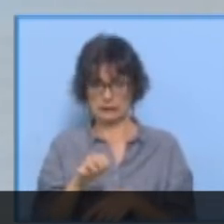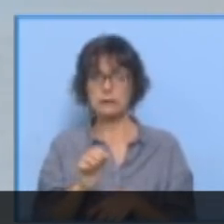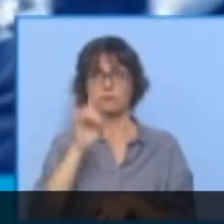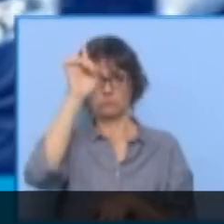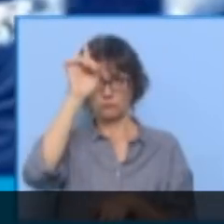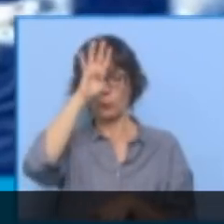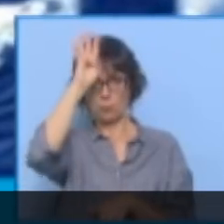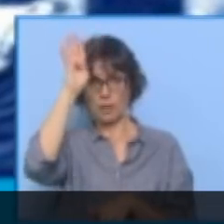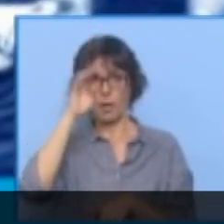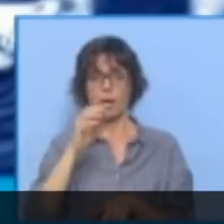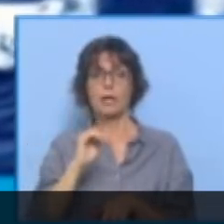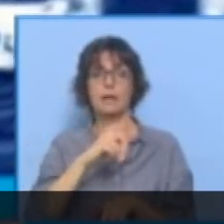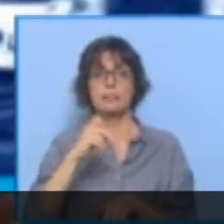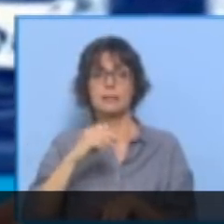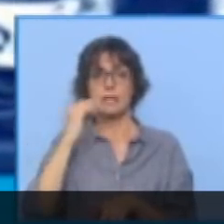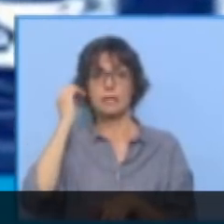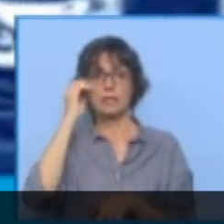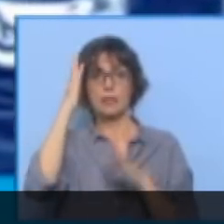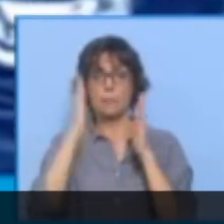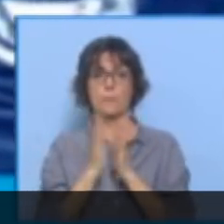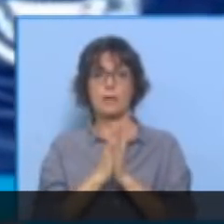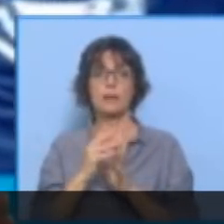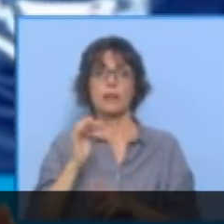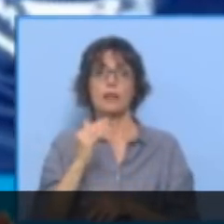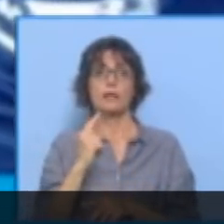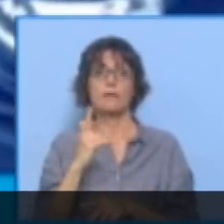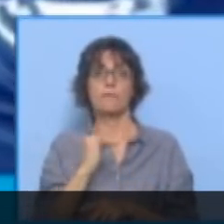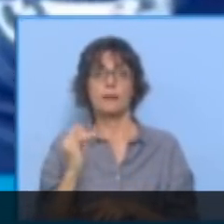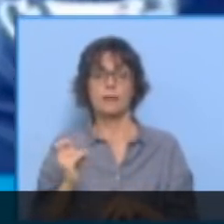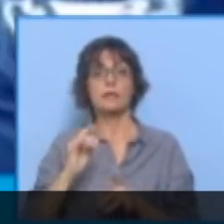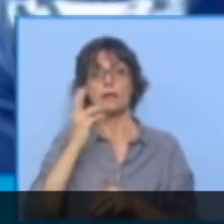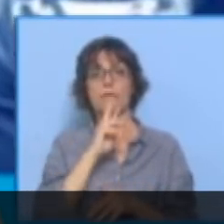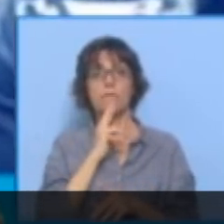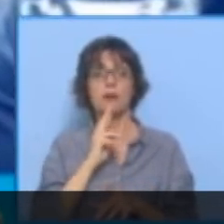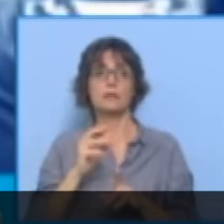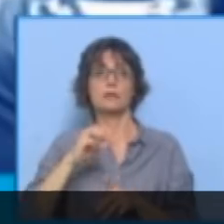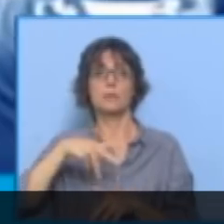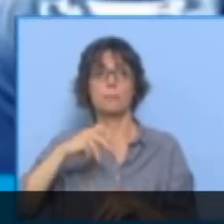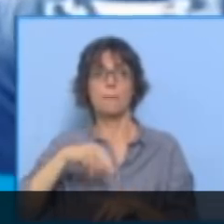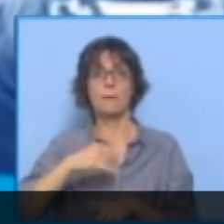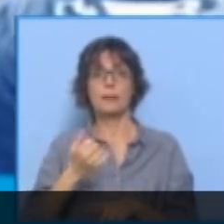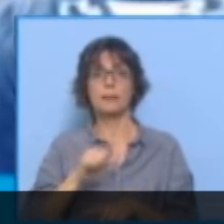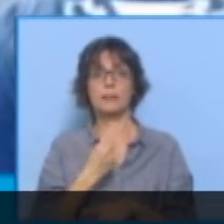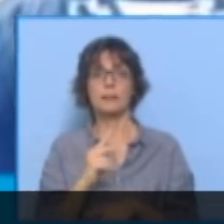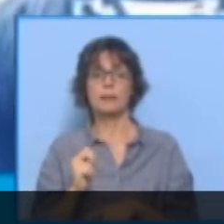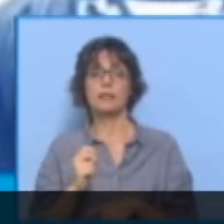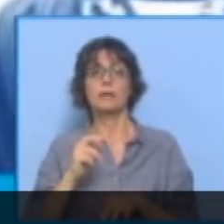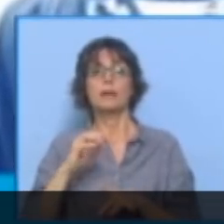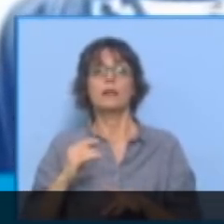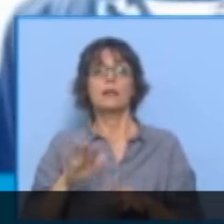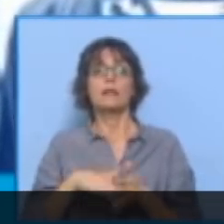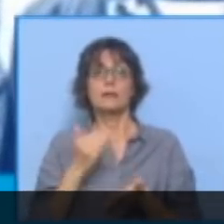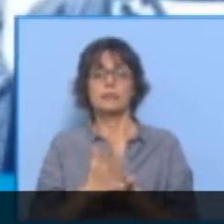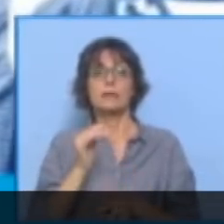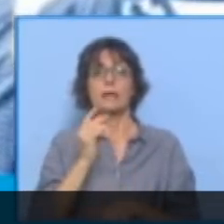Braga, Santa Maria da Feira, Fátima, Manique, Cascais, Évora e Faro. E